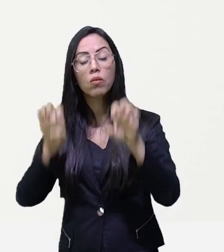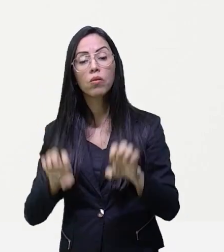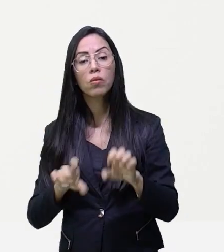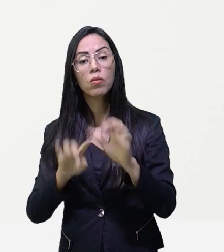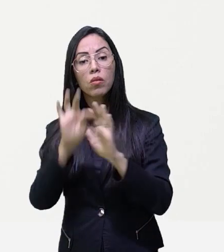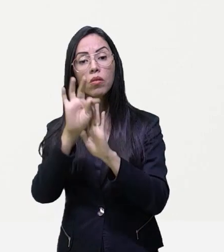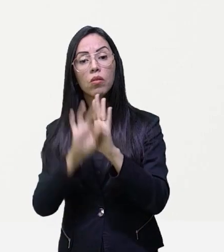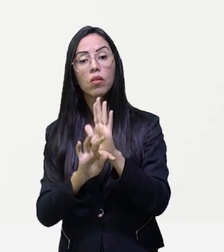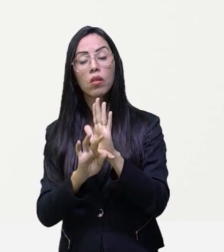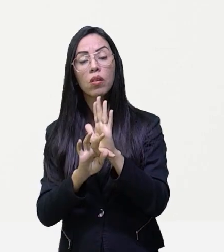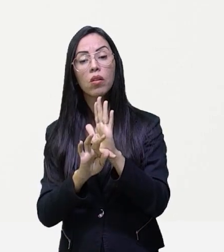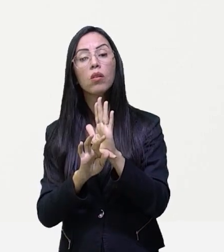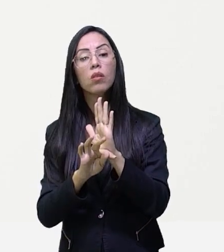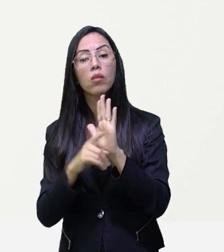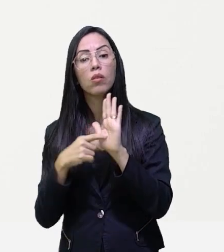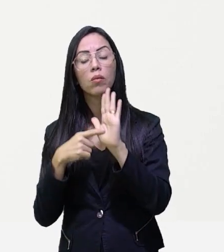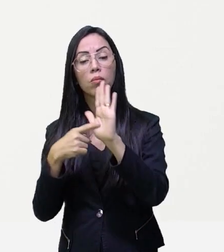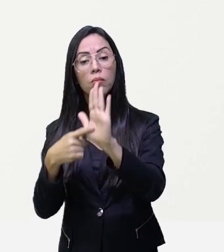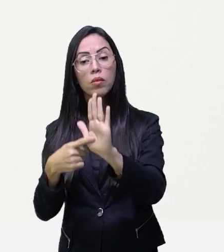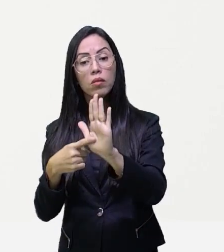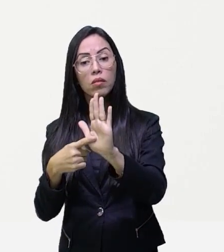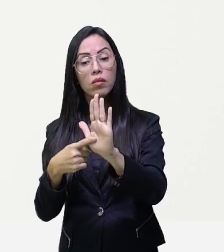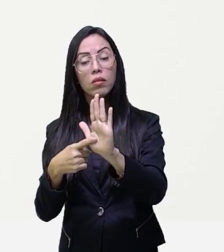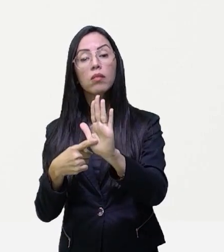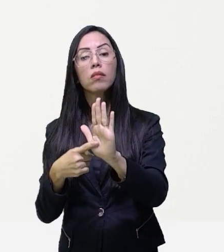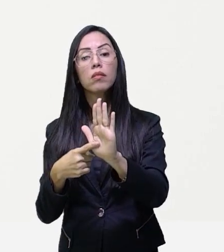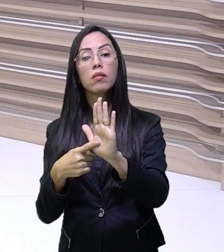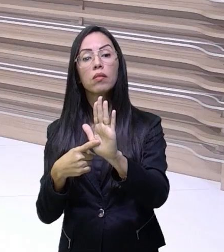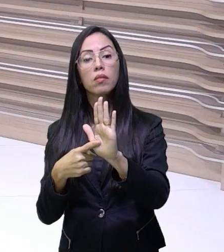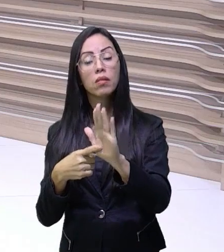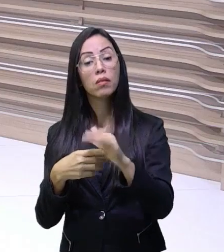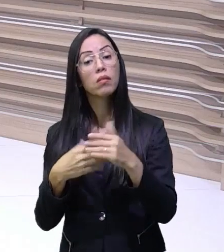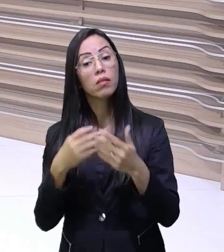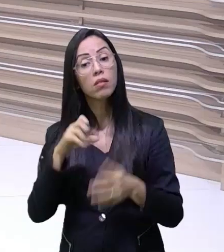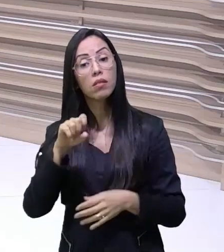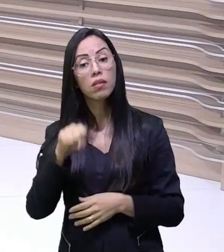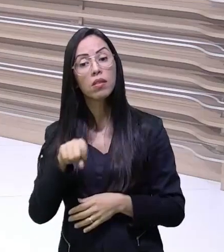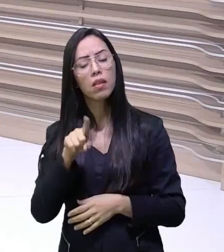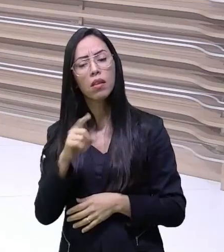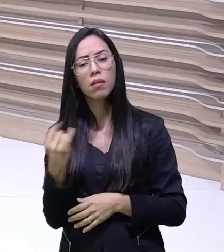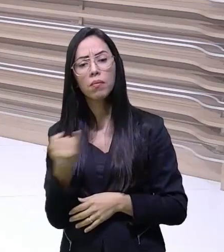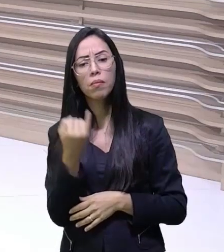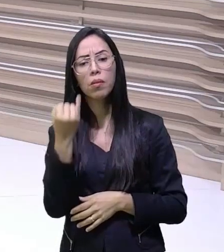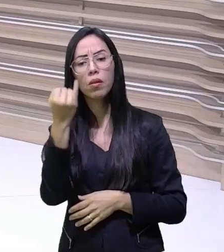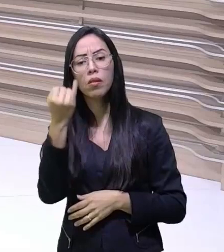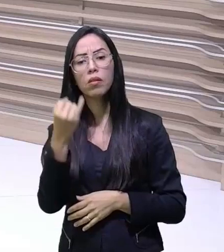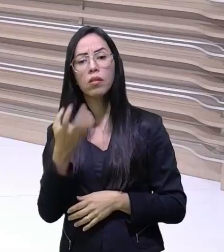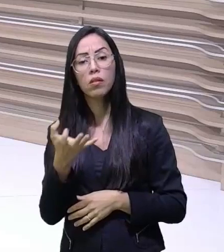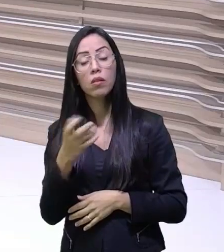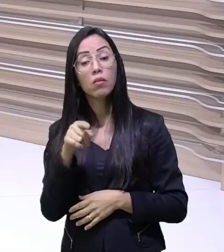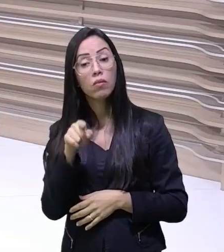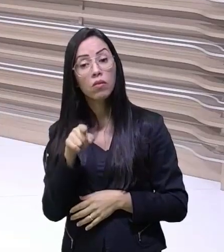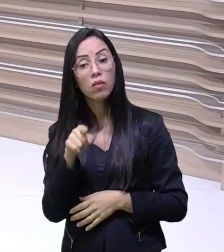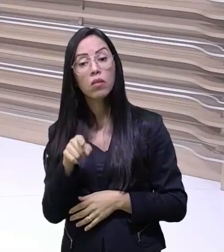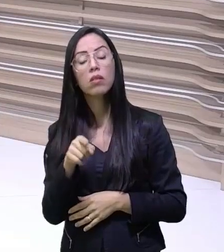texto expositivo. Exatamente, esse aspecto aqui é muito importante. Eu quero que você pegue o seu caderninho, pegue o seu